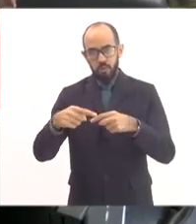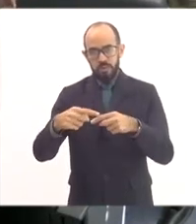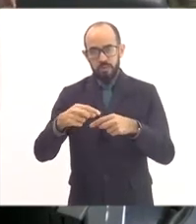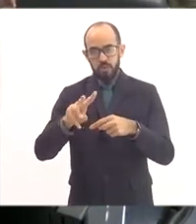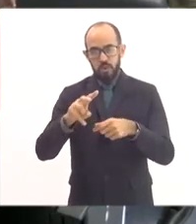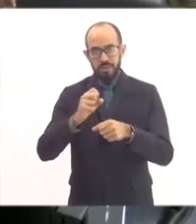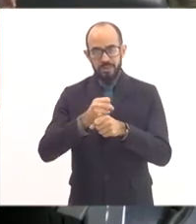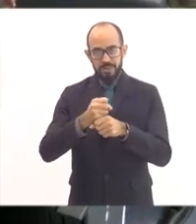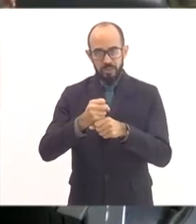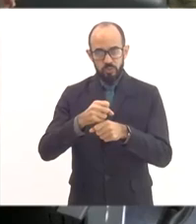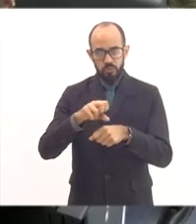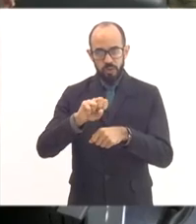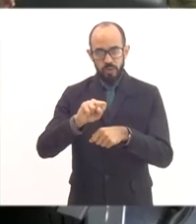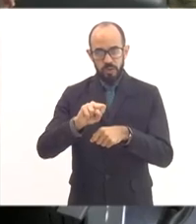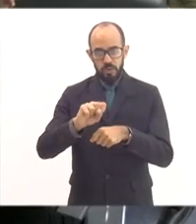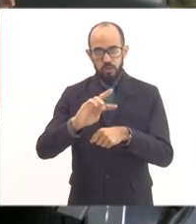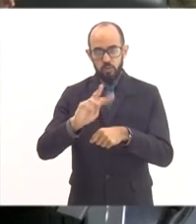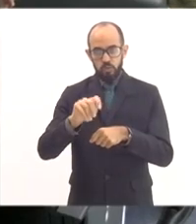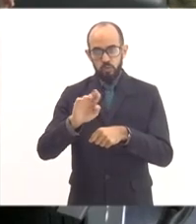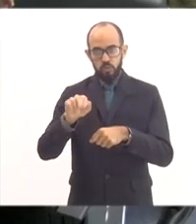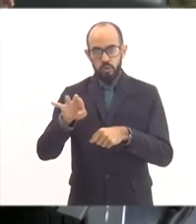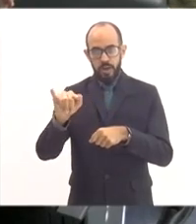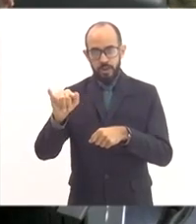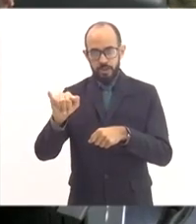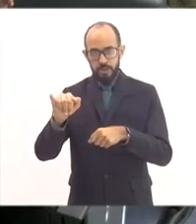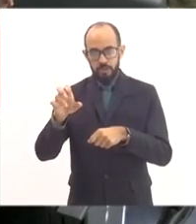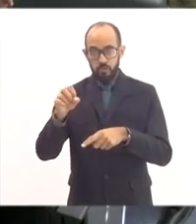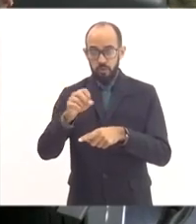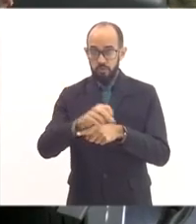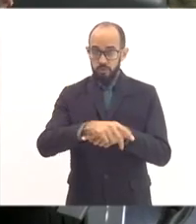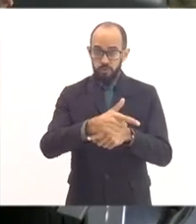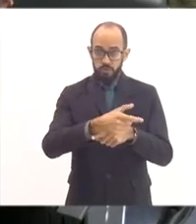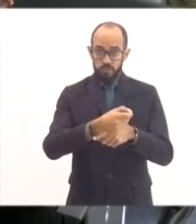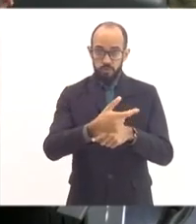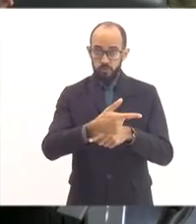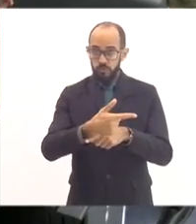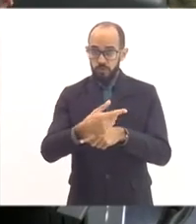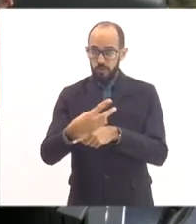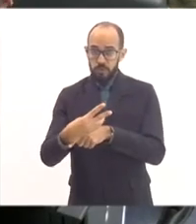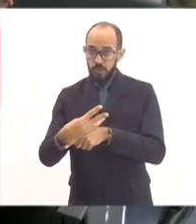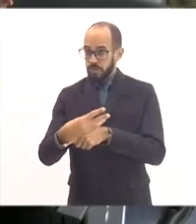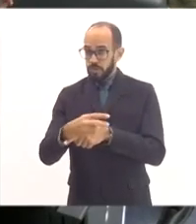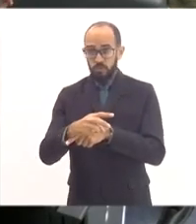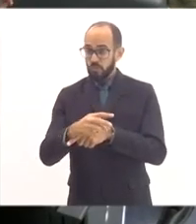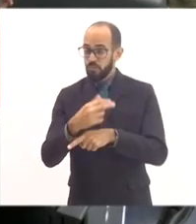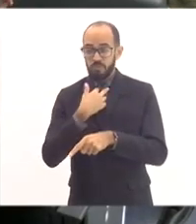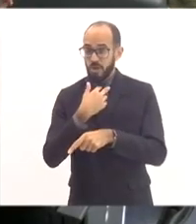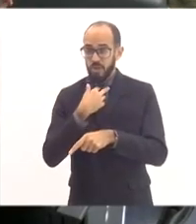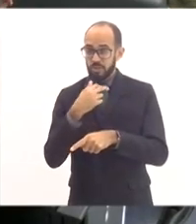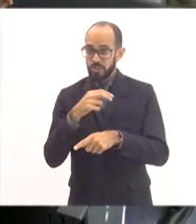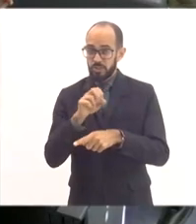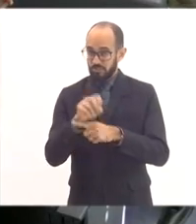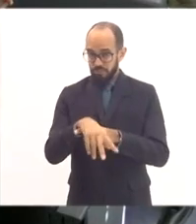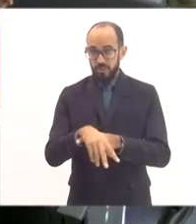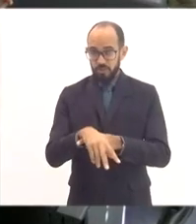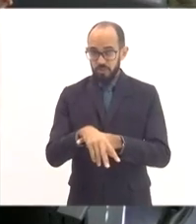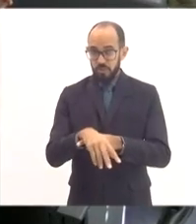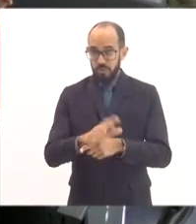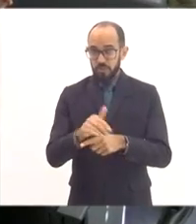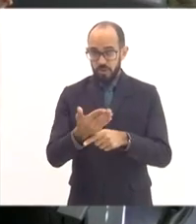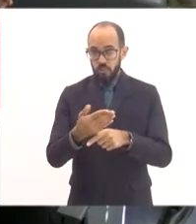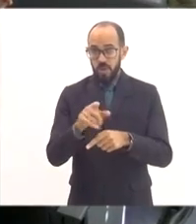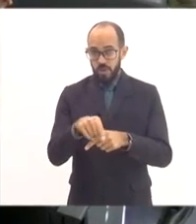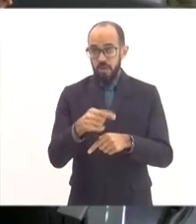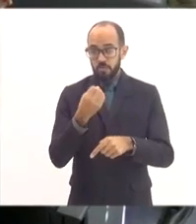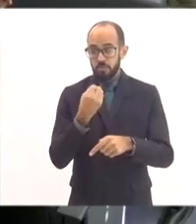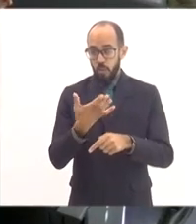que deveriam entrar em 2023 não vão poder entrar. Então, é bom que seja, além